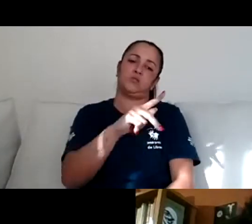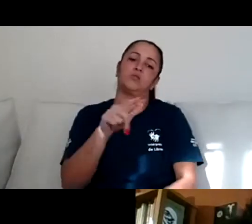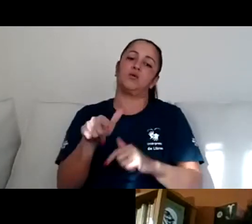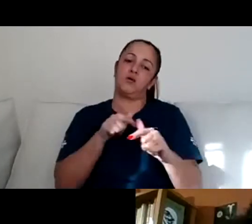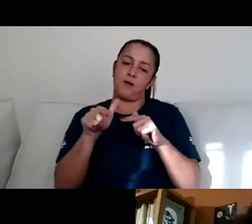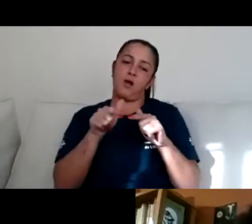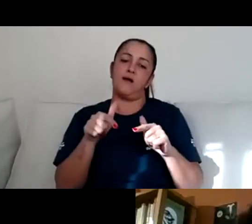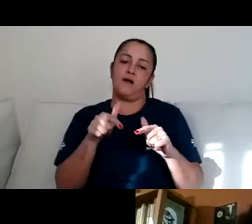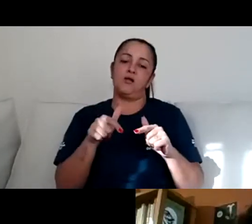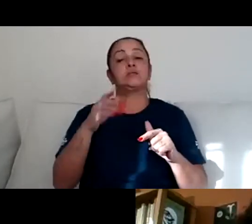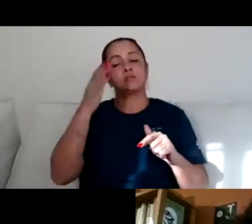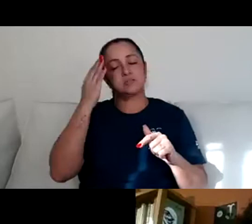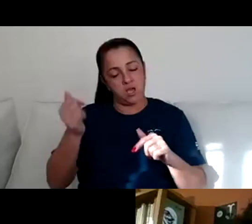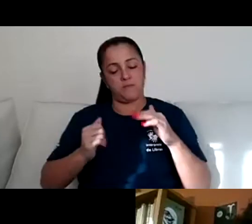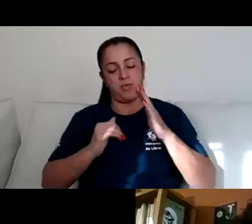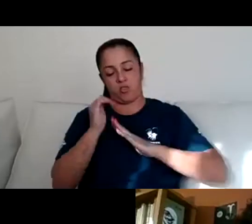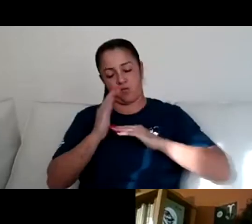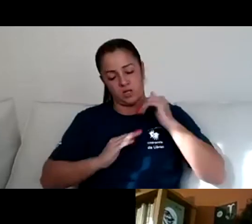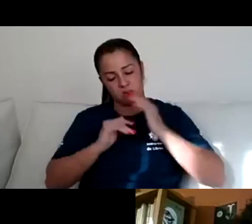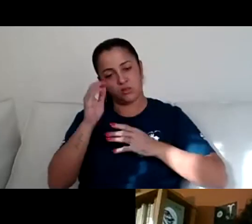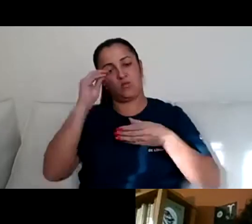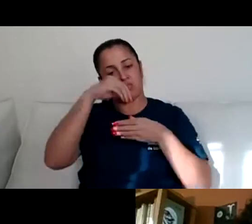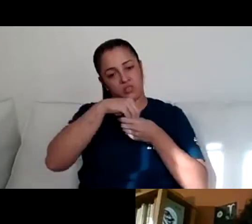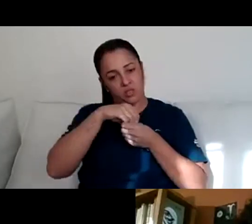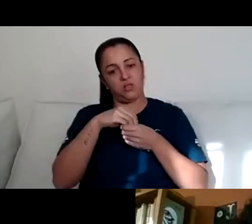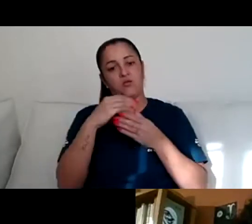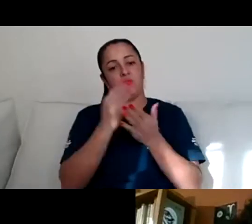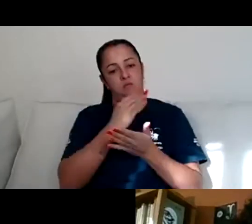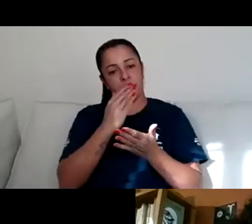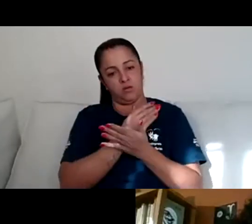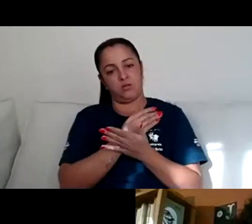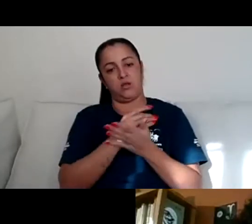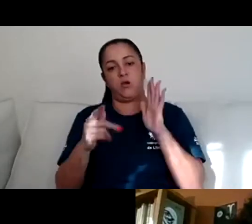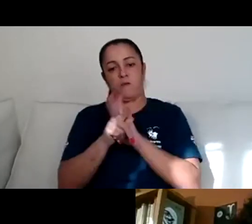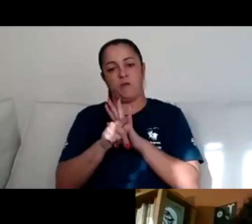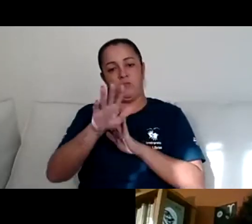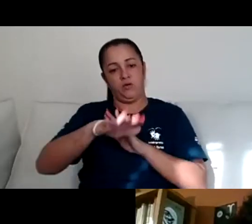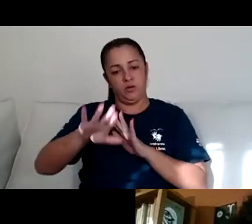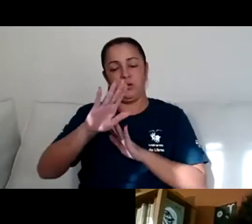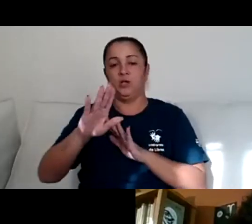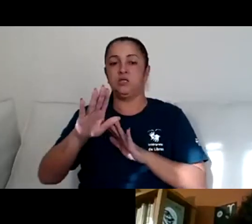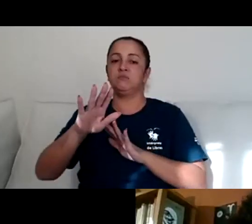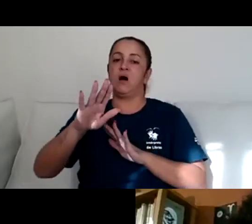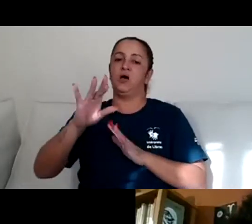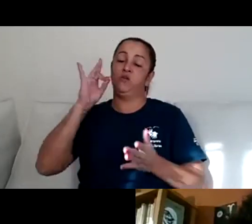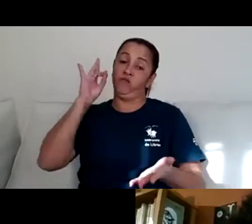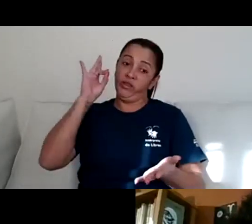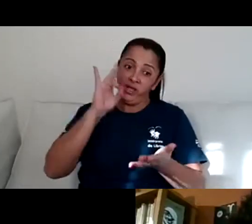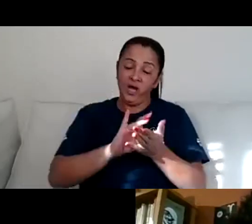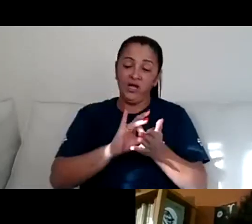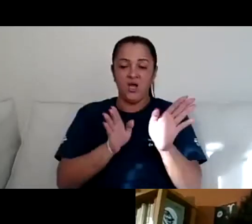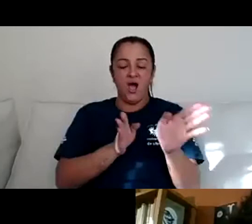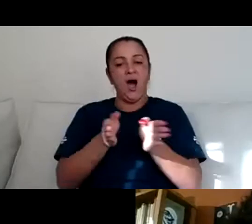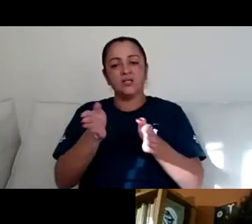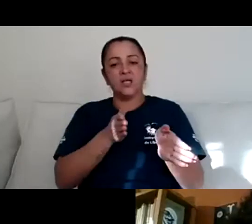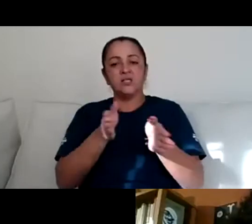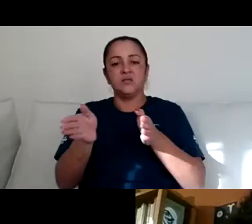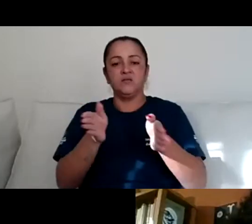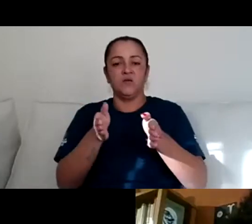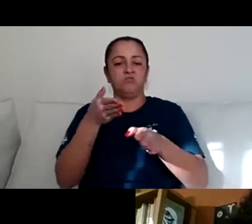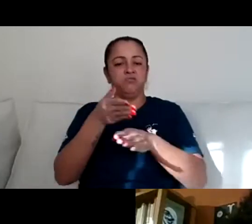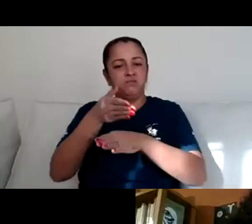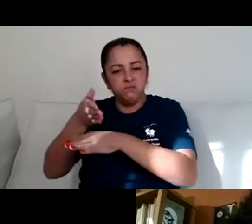da atuação dela dentro das bibliotecas para tornar esse espaço, de fato, acessível